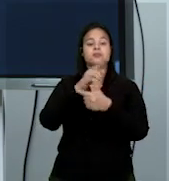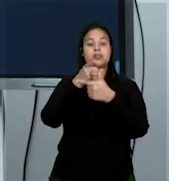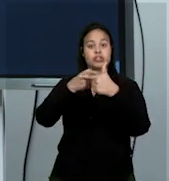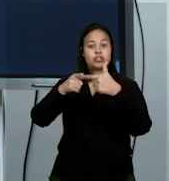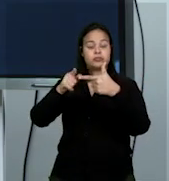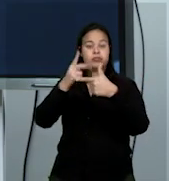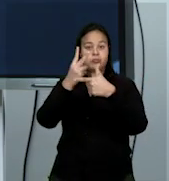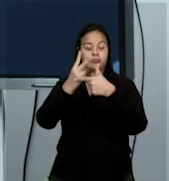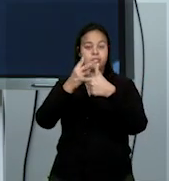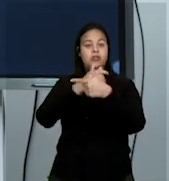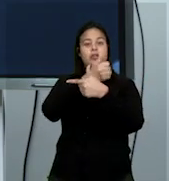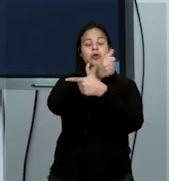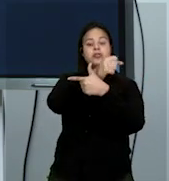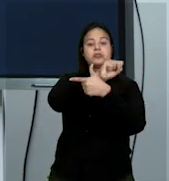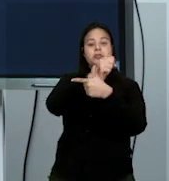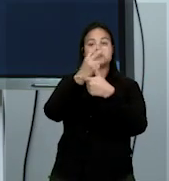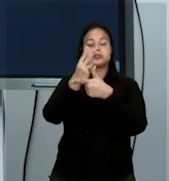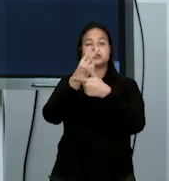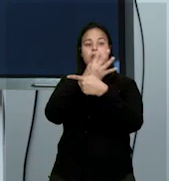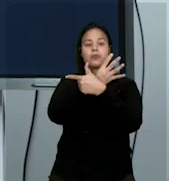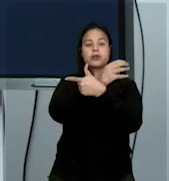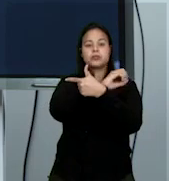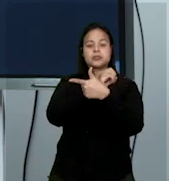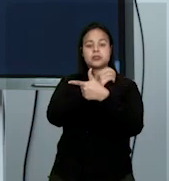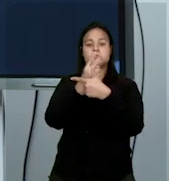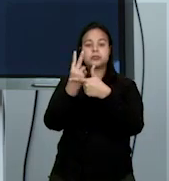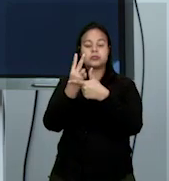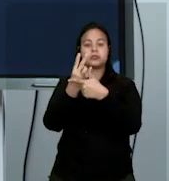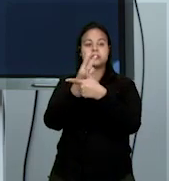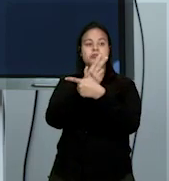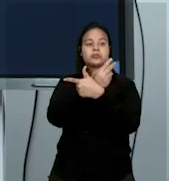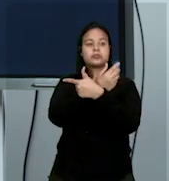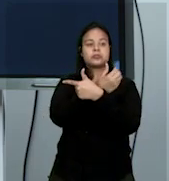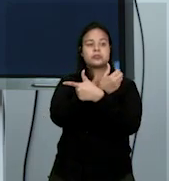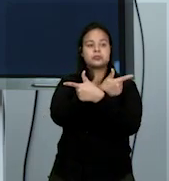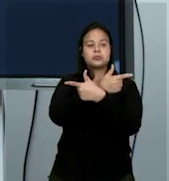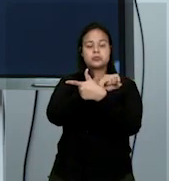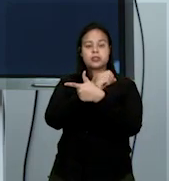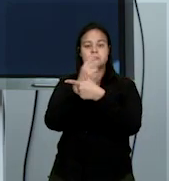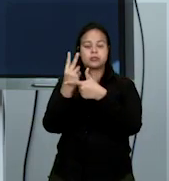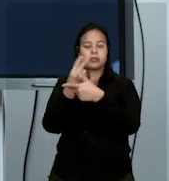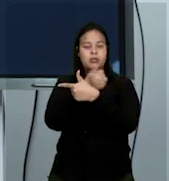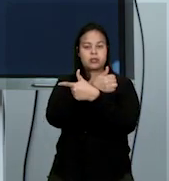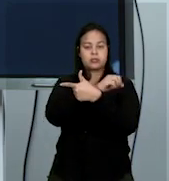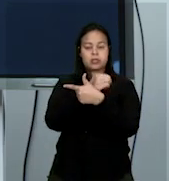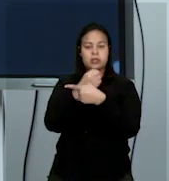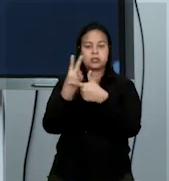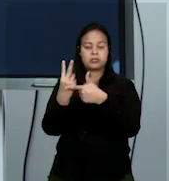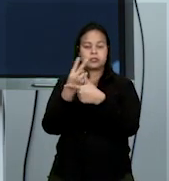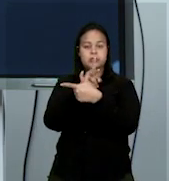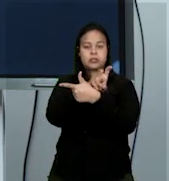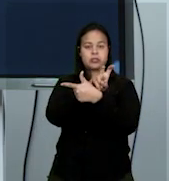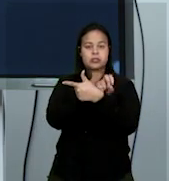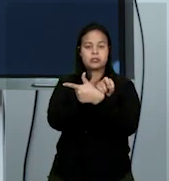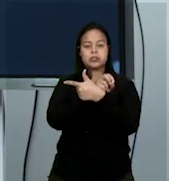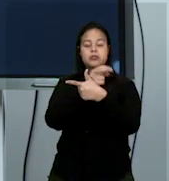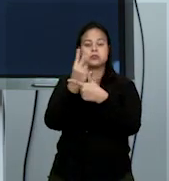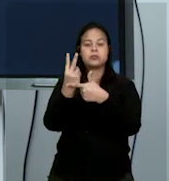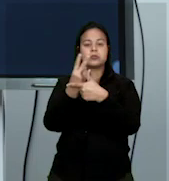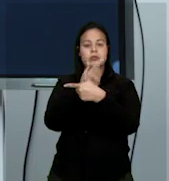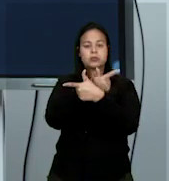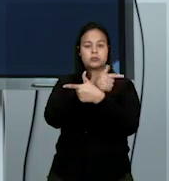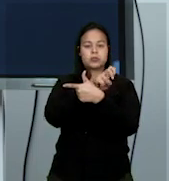dá 400, por 2, 200, por 2, 100, por 2, 50, por